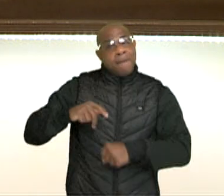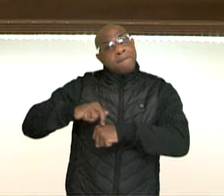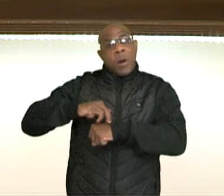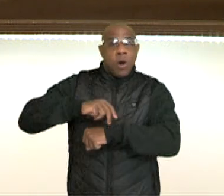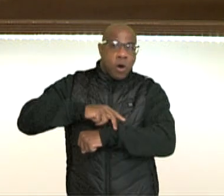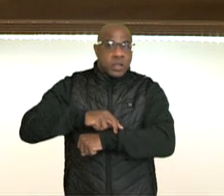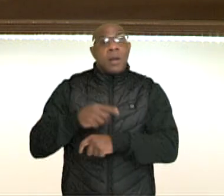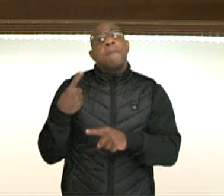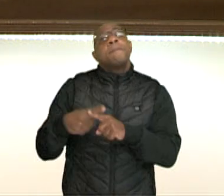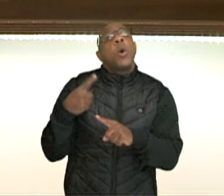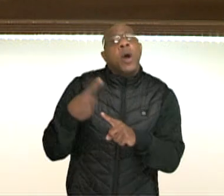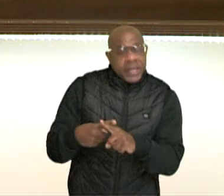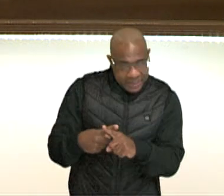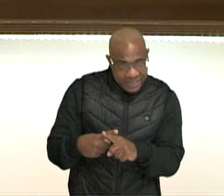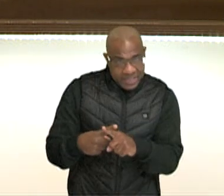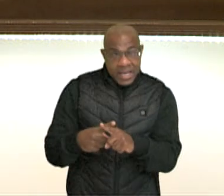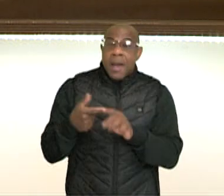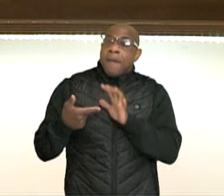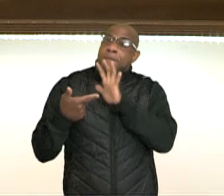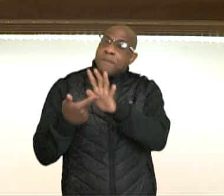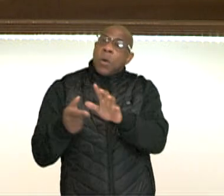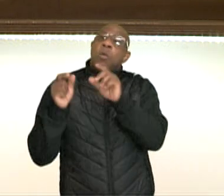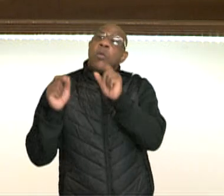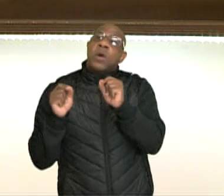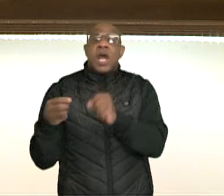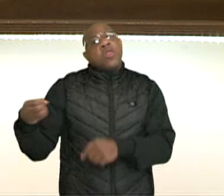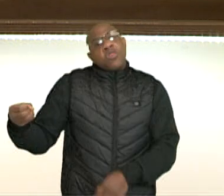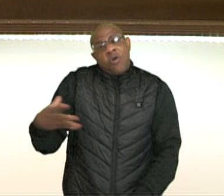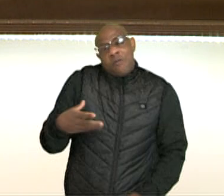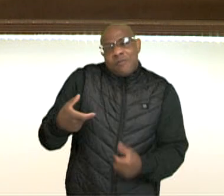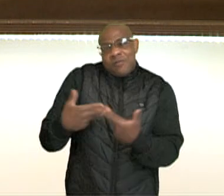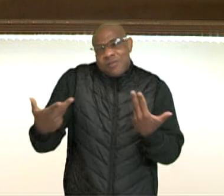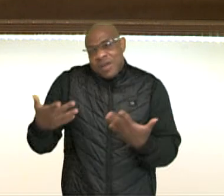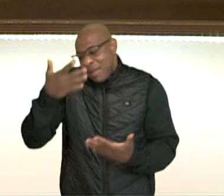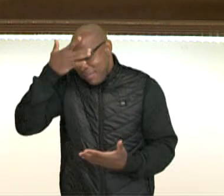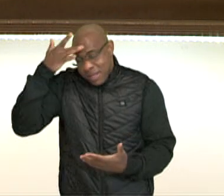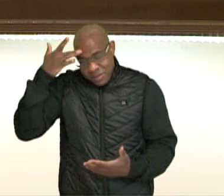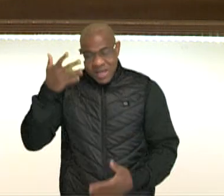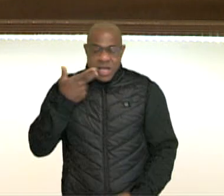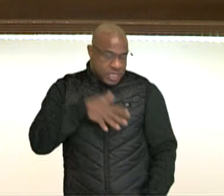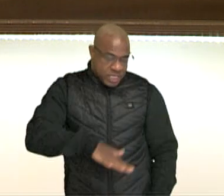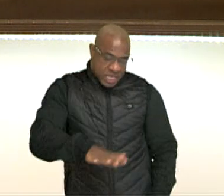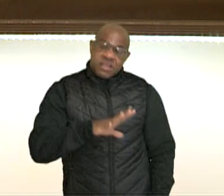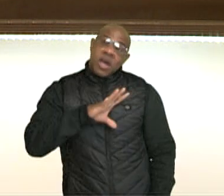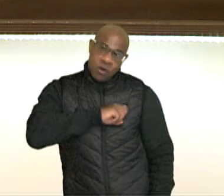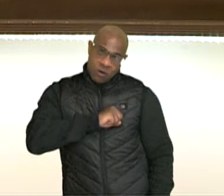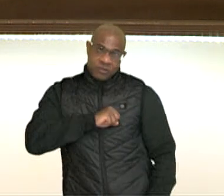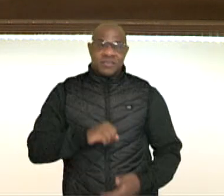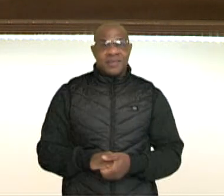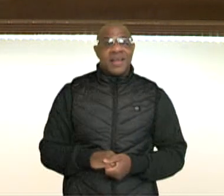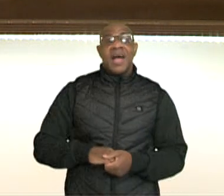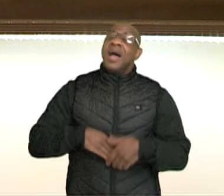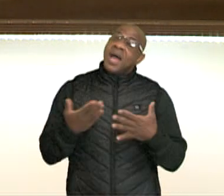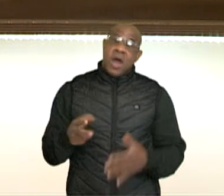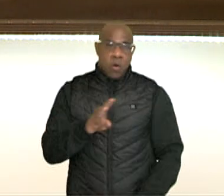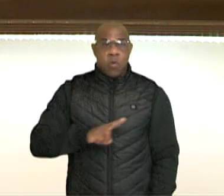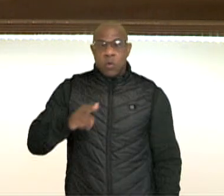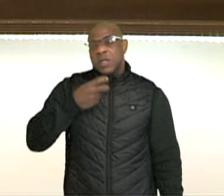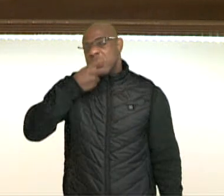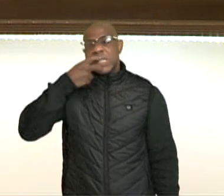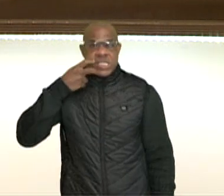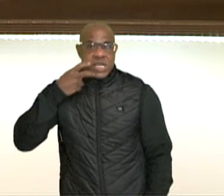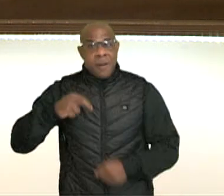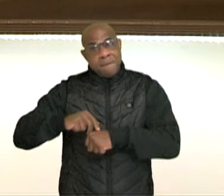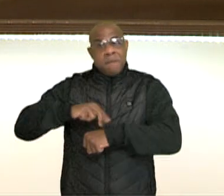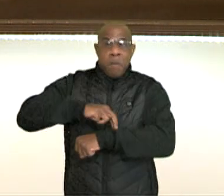moda porque apresenta novidades que atraem as crianças. Então, o uso do aparelho virou moda,